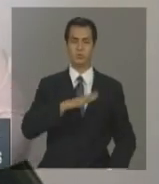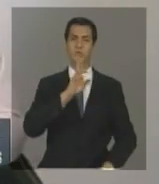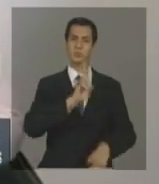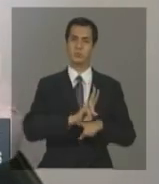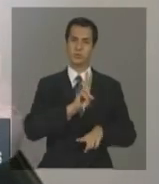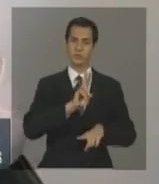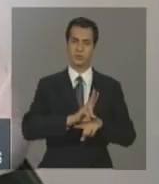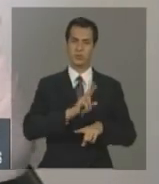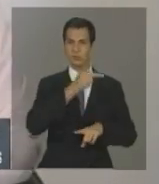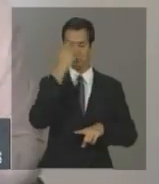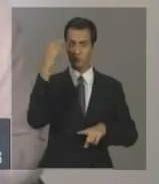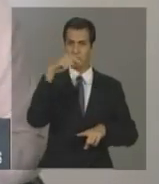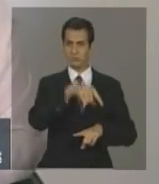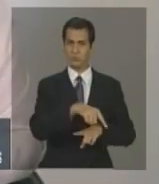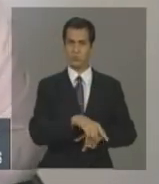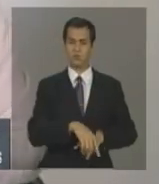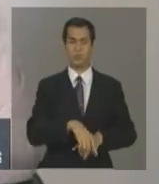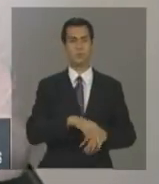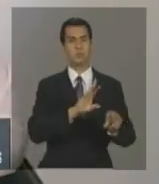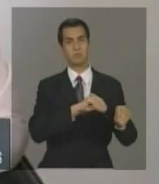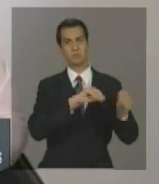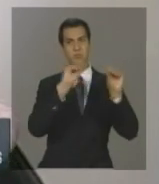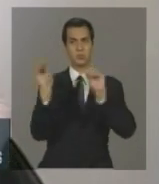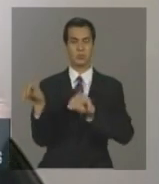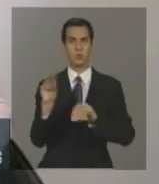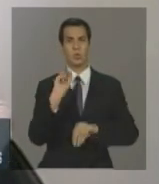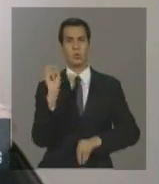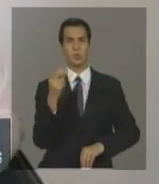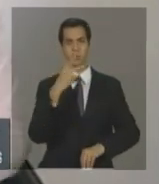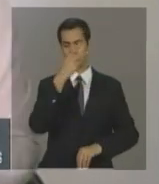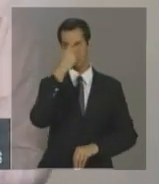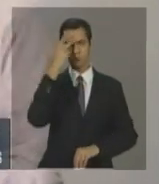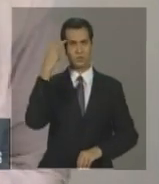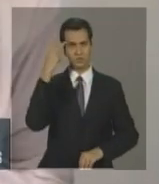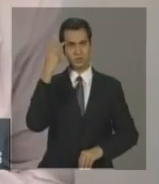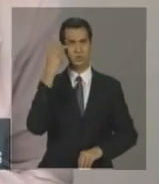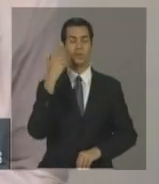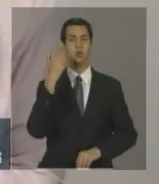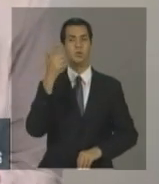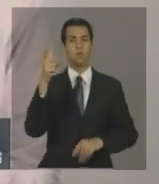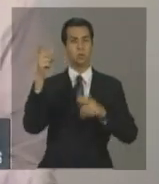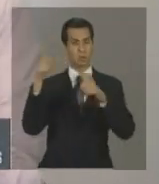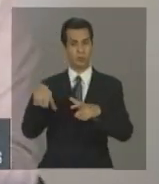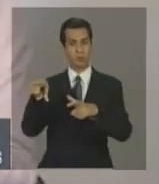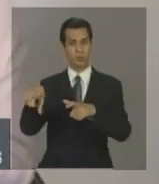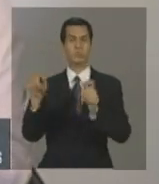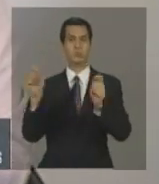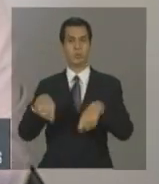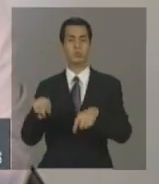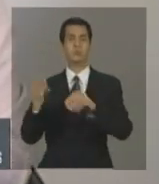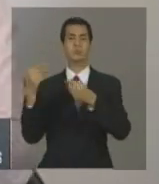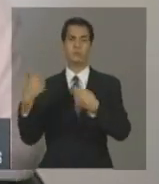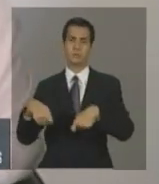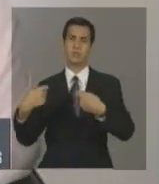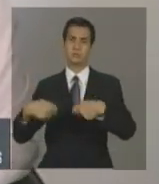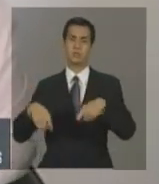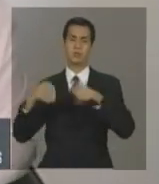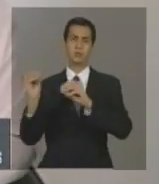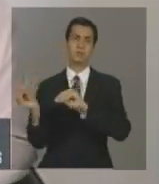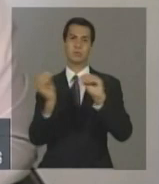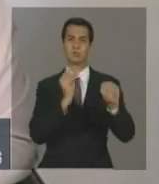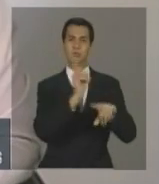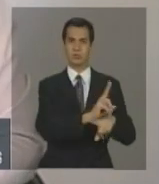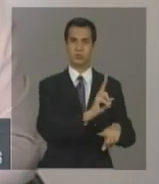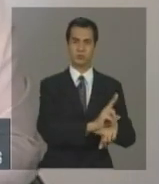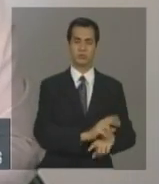lá o programa encaminha, quanto para as pessoas que de lá precisam estar